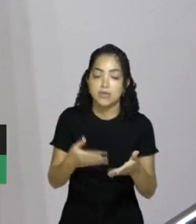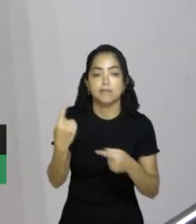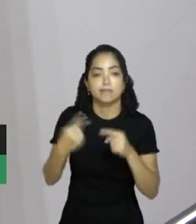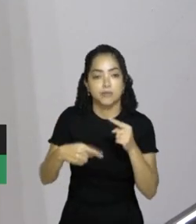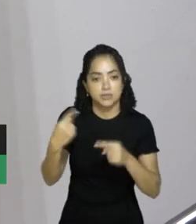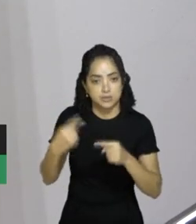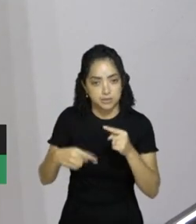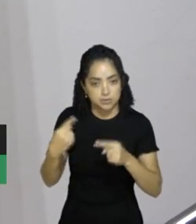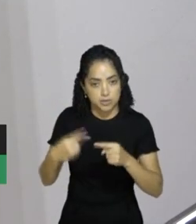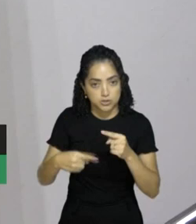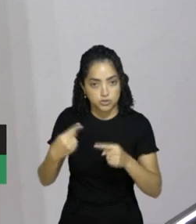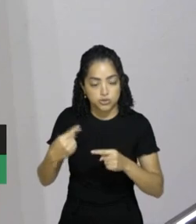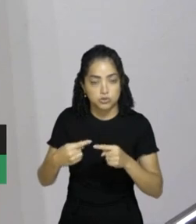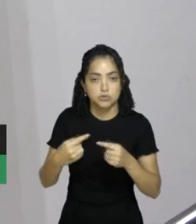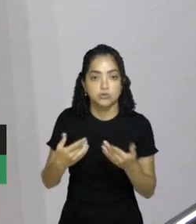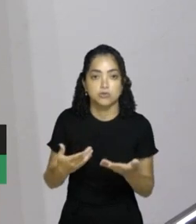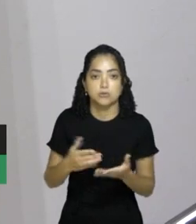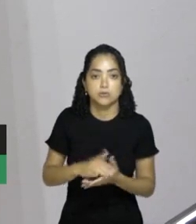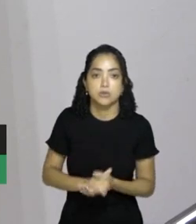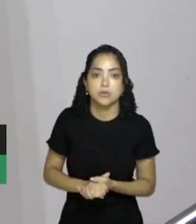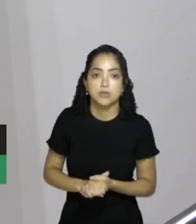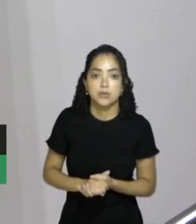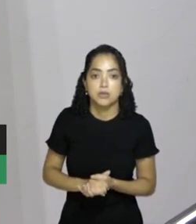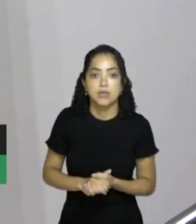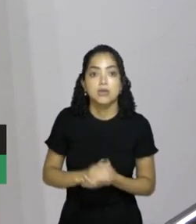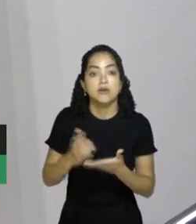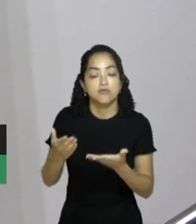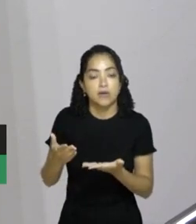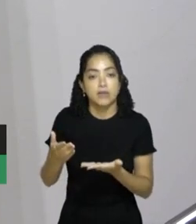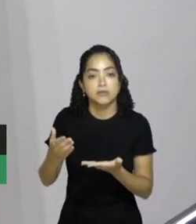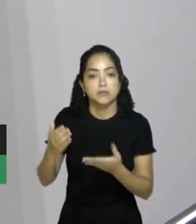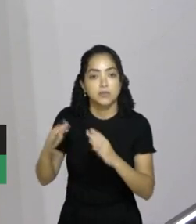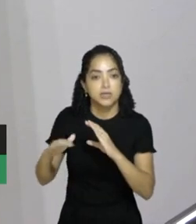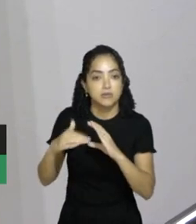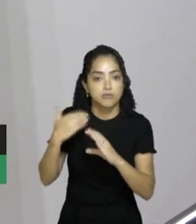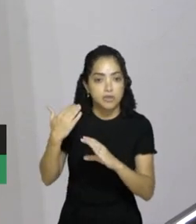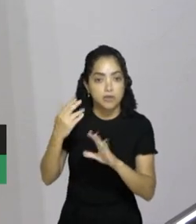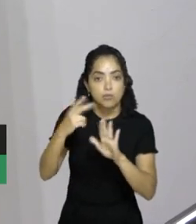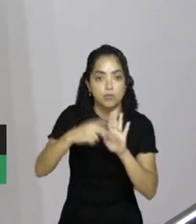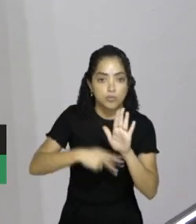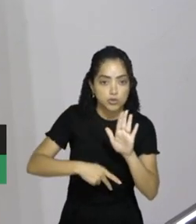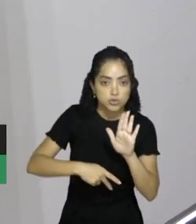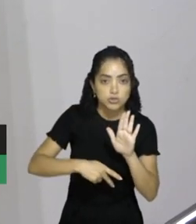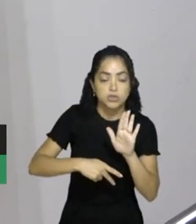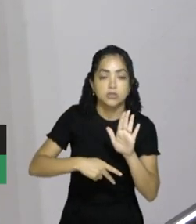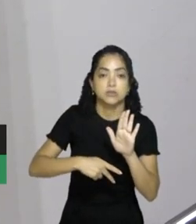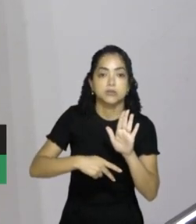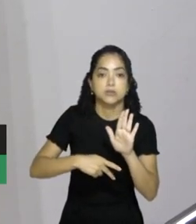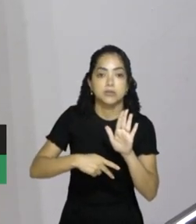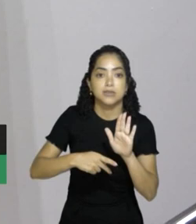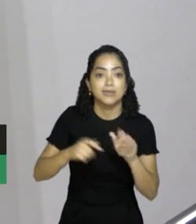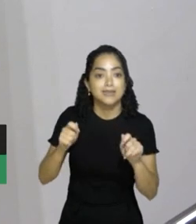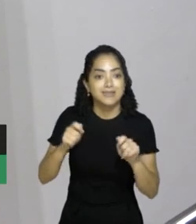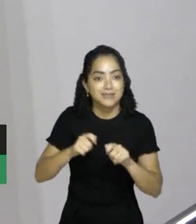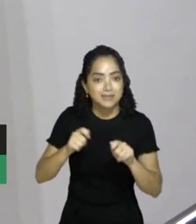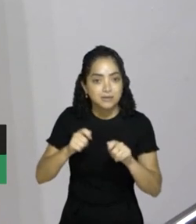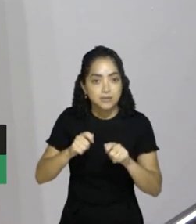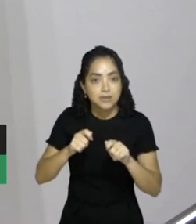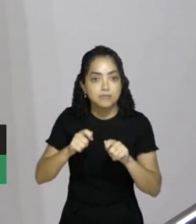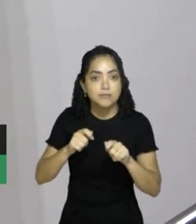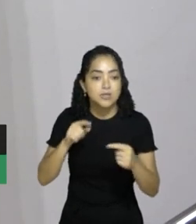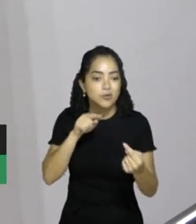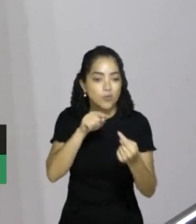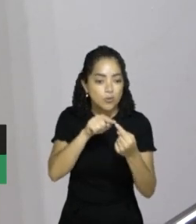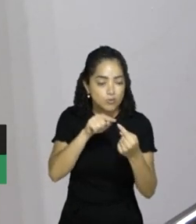e eu tenho certeza de que o governo estado vai mandar para essa casa um projeto e conhecida com a realidade